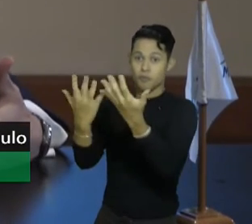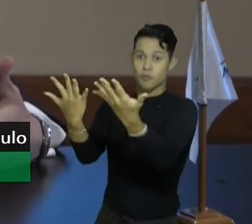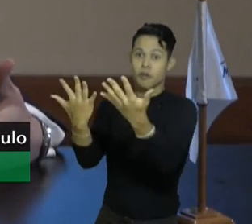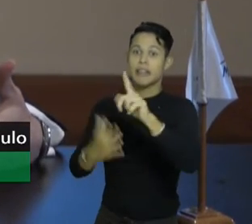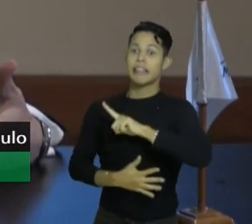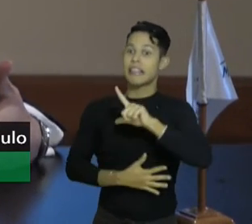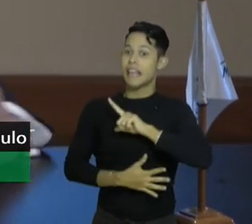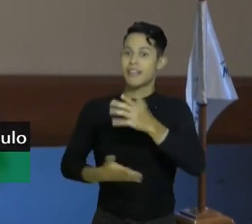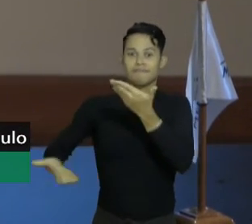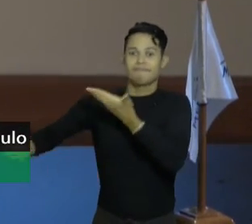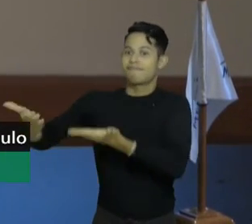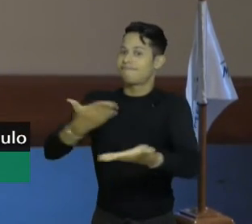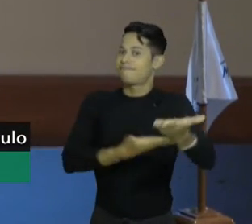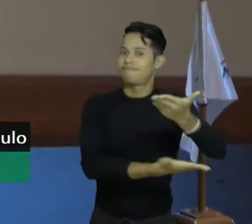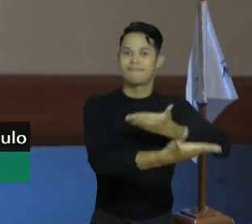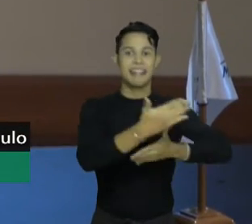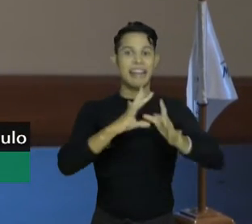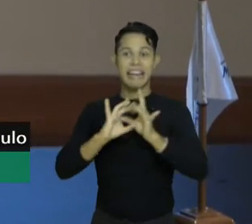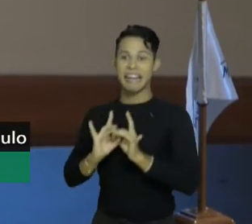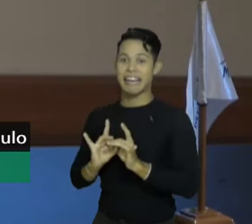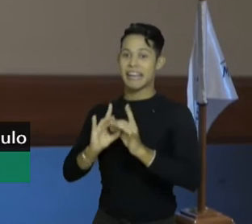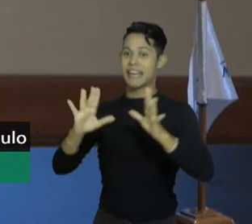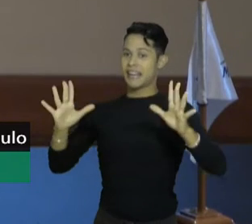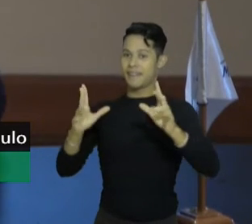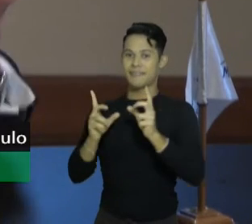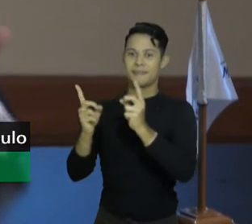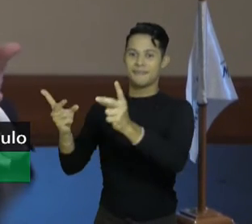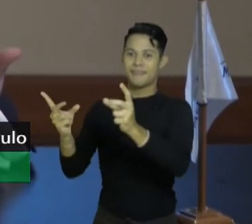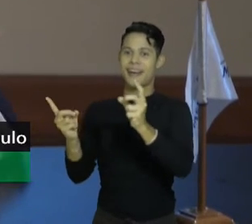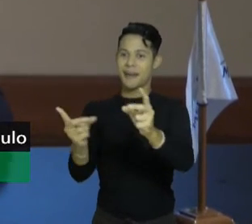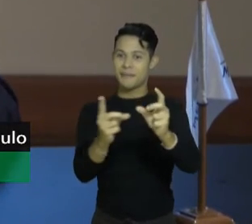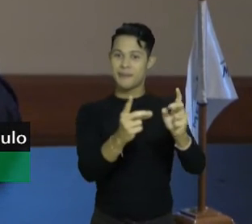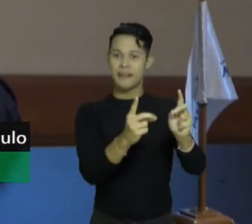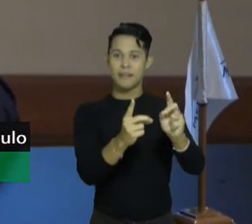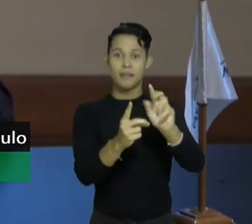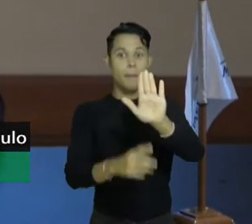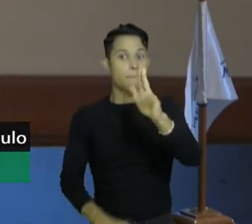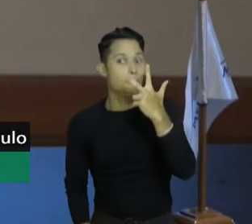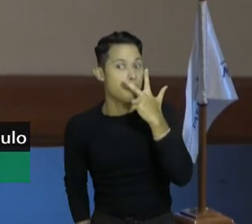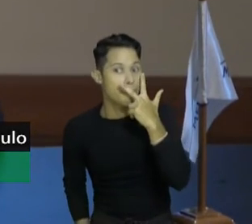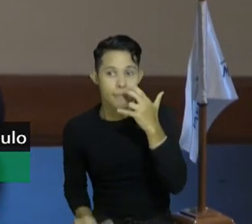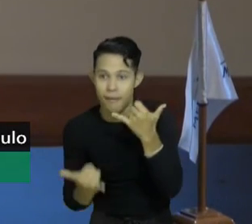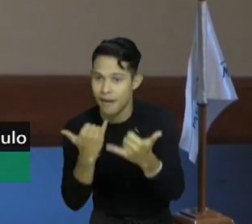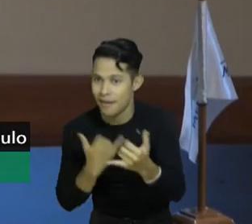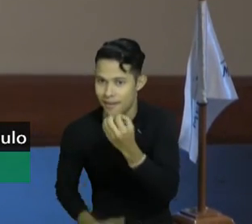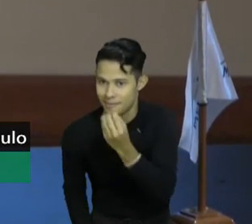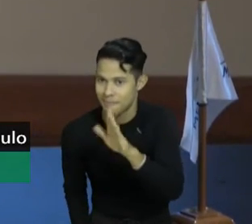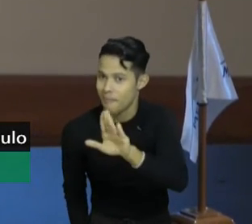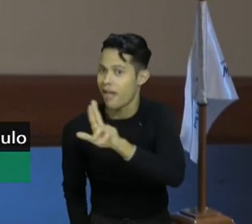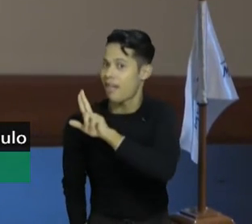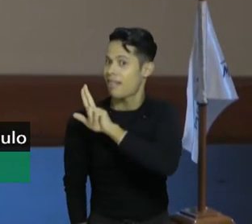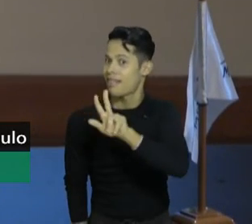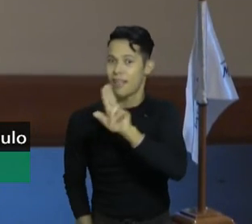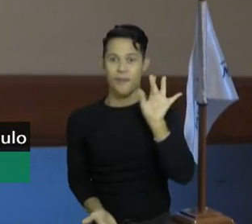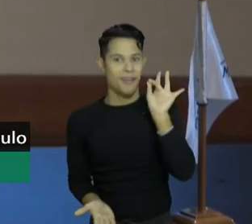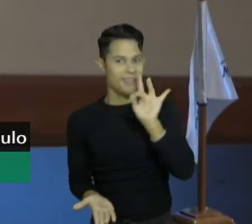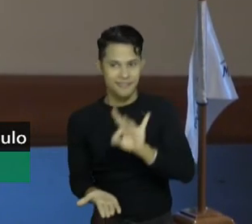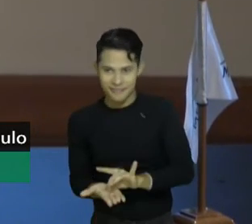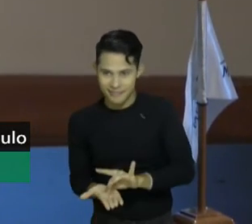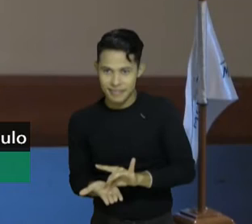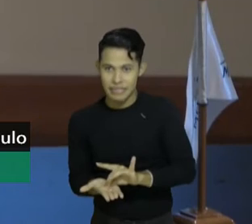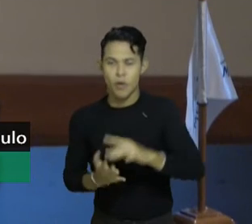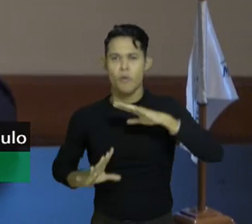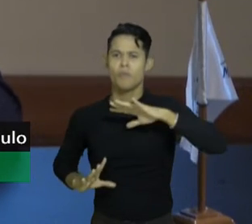evidentemente isso é bom pra indústria brasileira parece bom mas não é no mundo em que as cadeias globais de valor